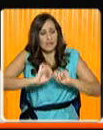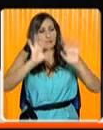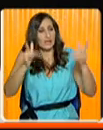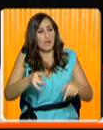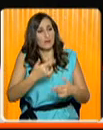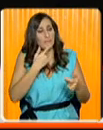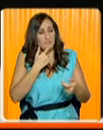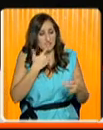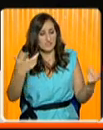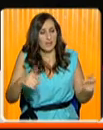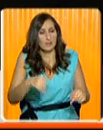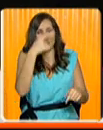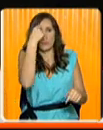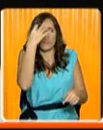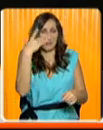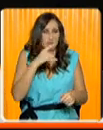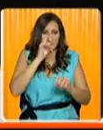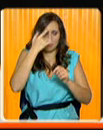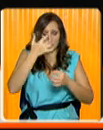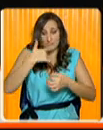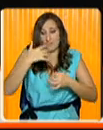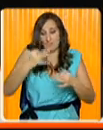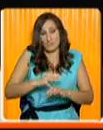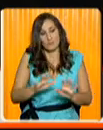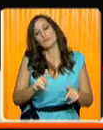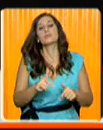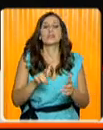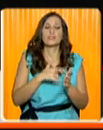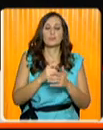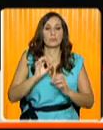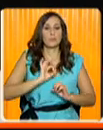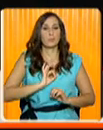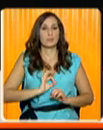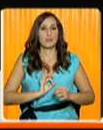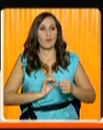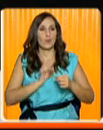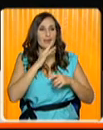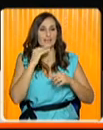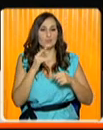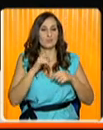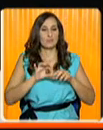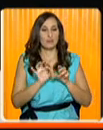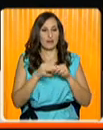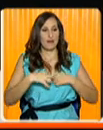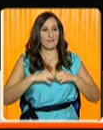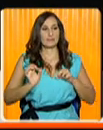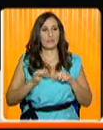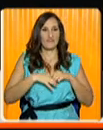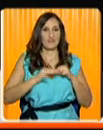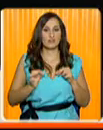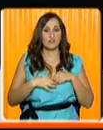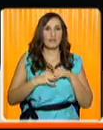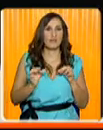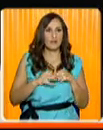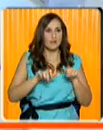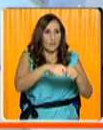Claro, entende, amor, isso é compreensível. E se tínhamos um botão mais curioso, elas abriam e fechavam.